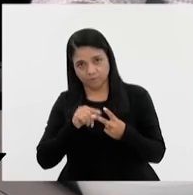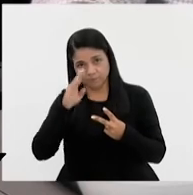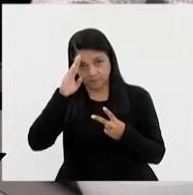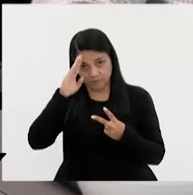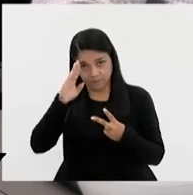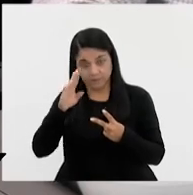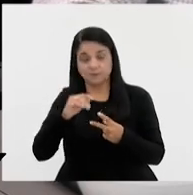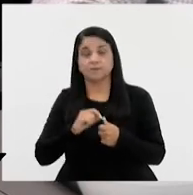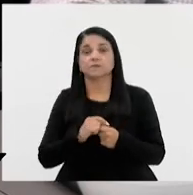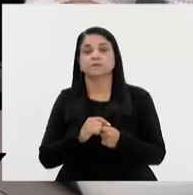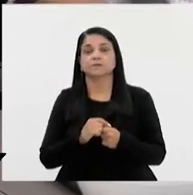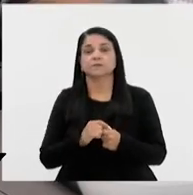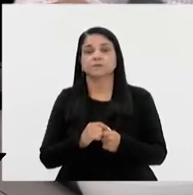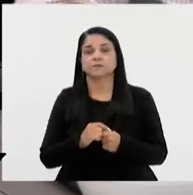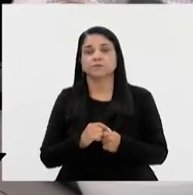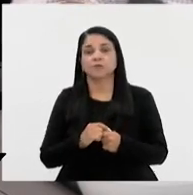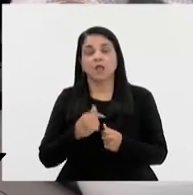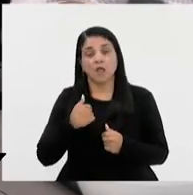porque eu